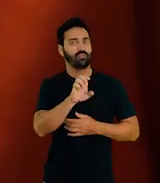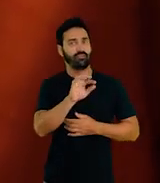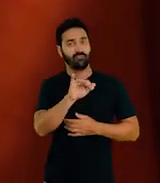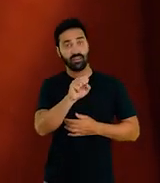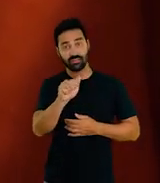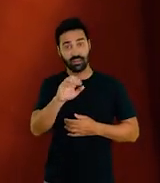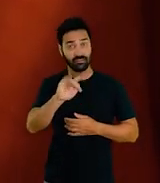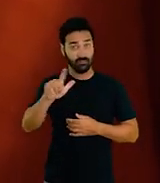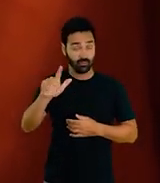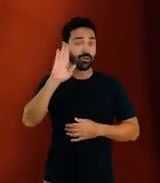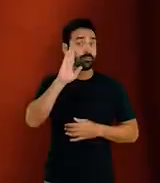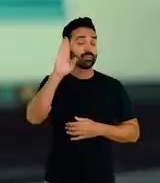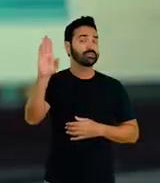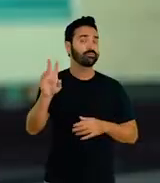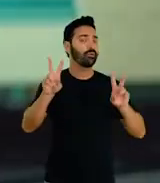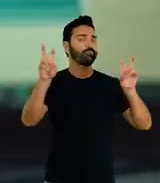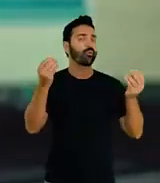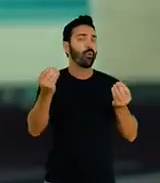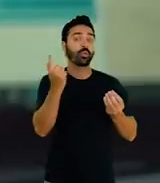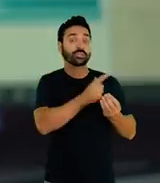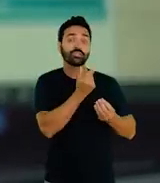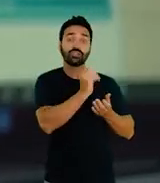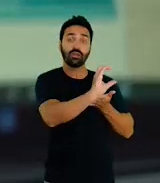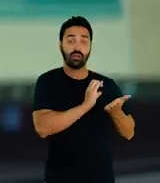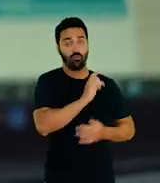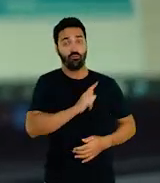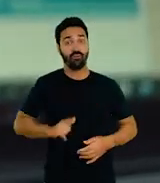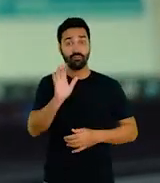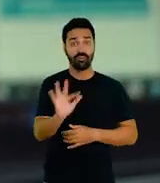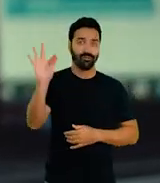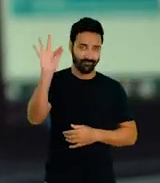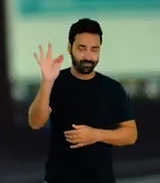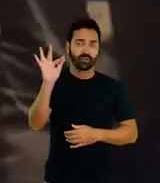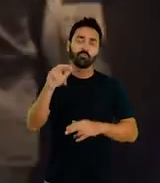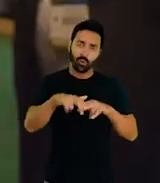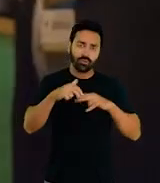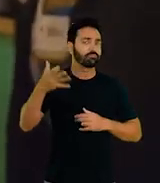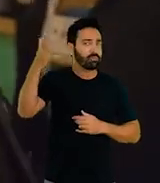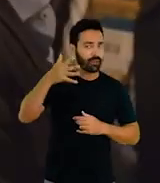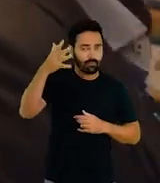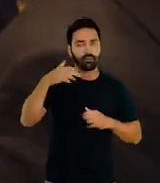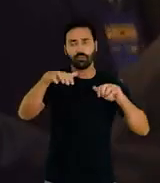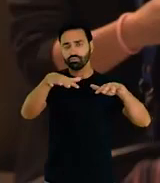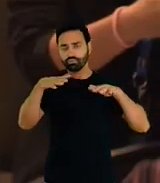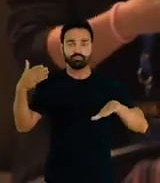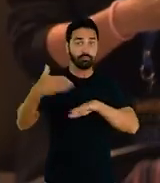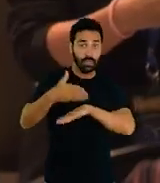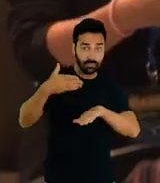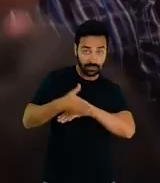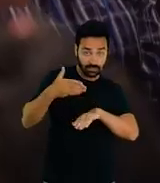auxílio da Defesa Civil, principalmente na questão de busca de recursos federais. Cada um dos painéis, cada